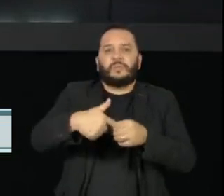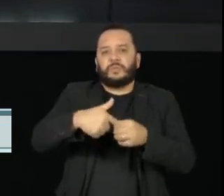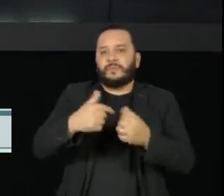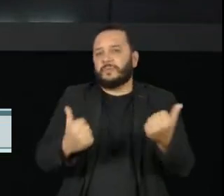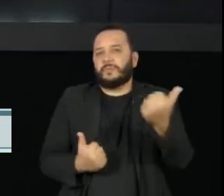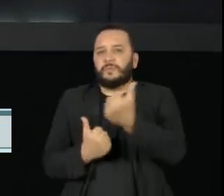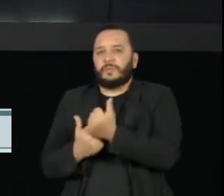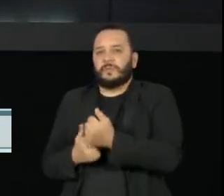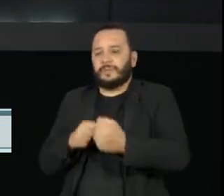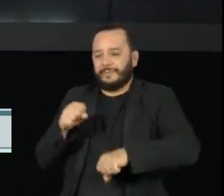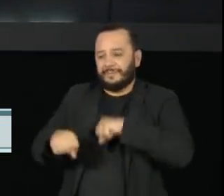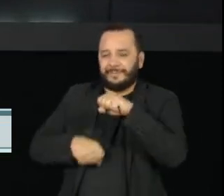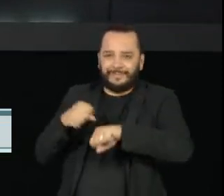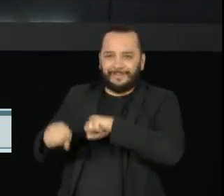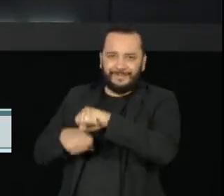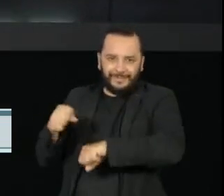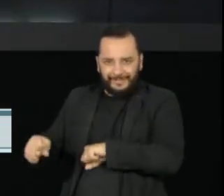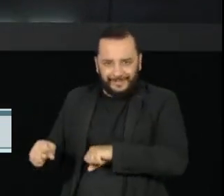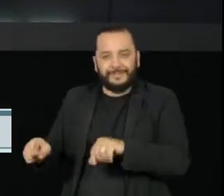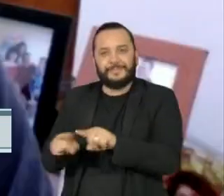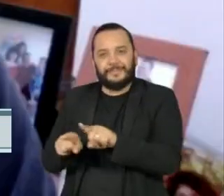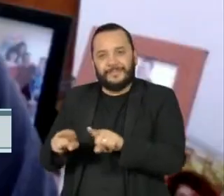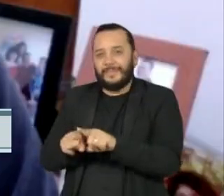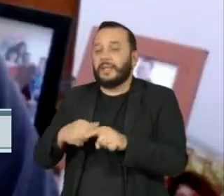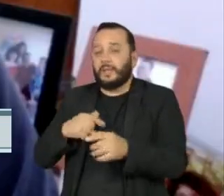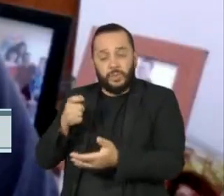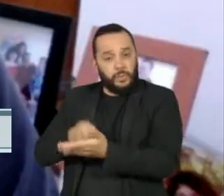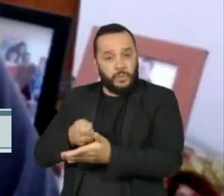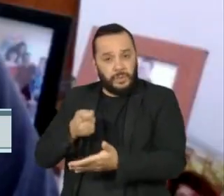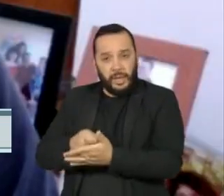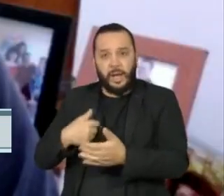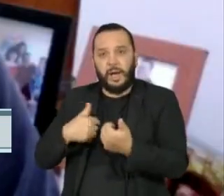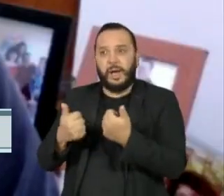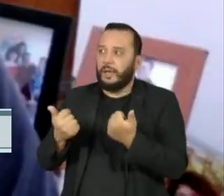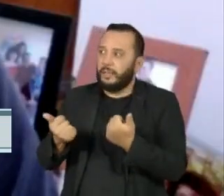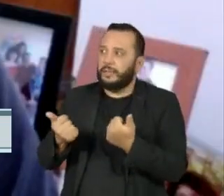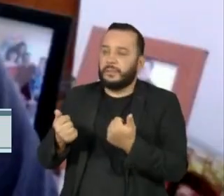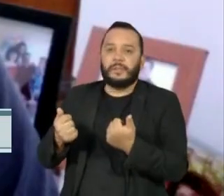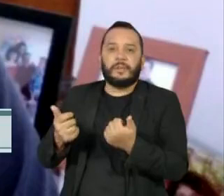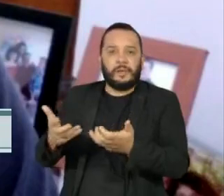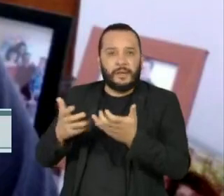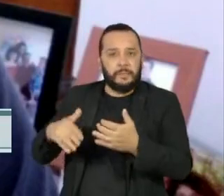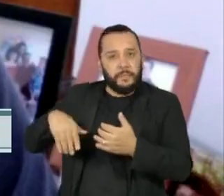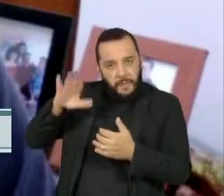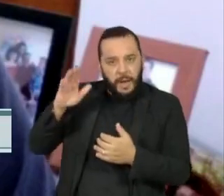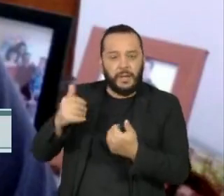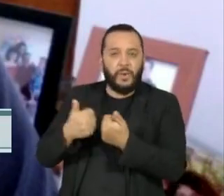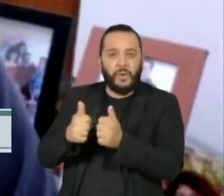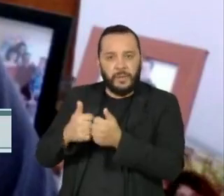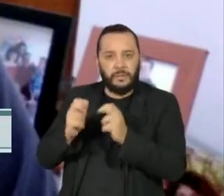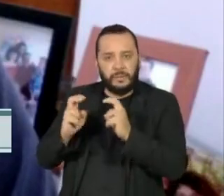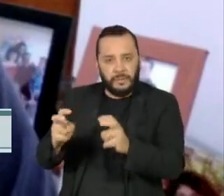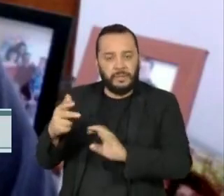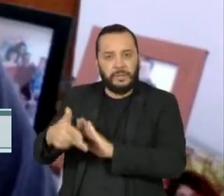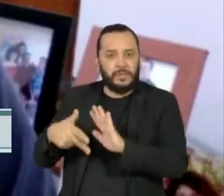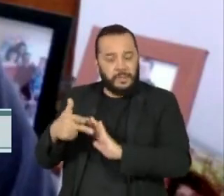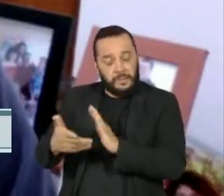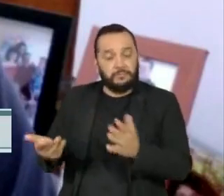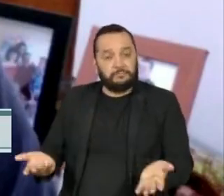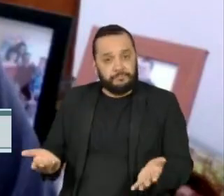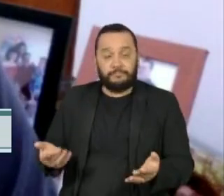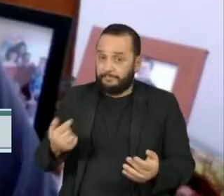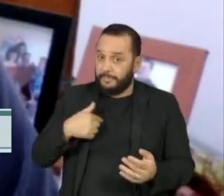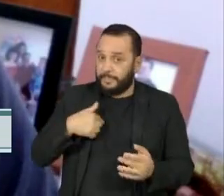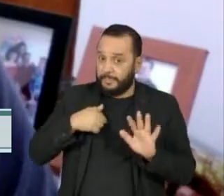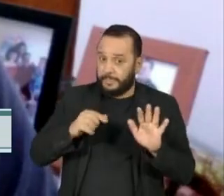ou lutar por mais transporte público etc mas é talvez o caso do ozônio Talvez o exemplo melhor